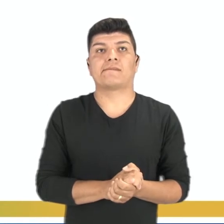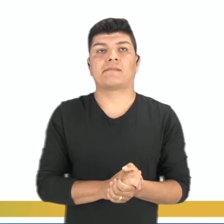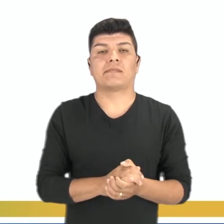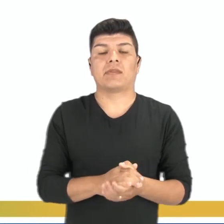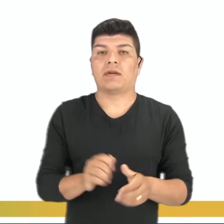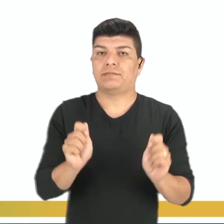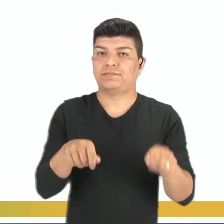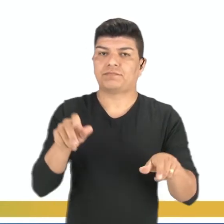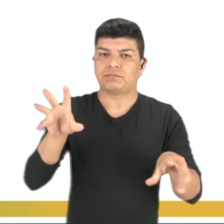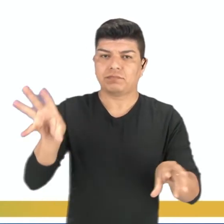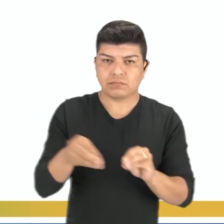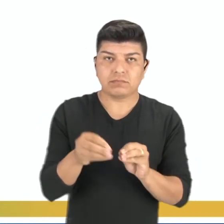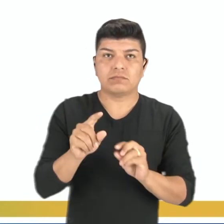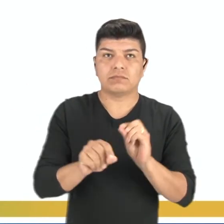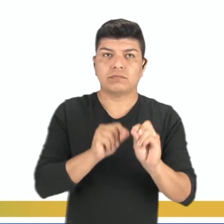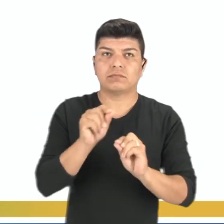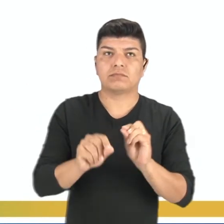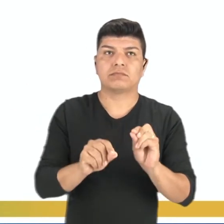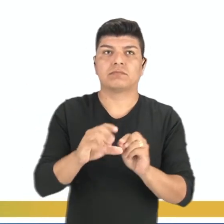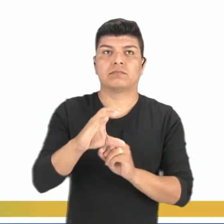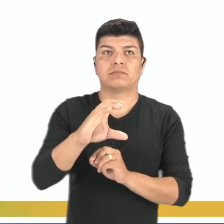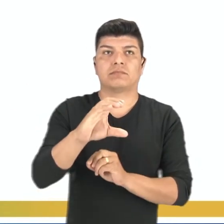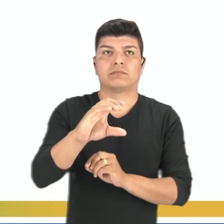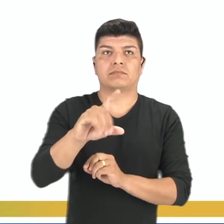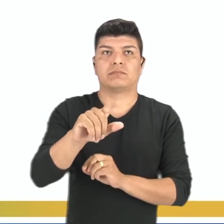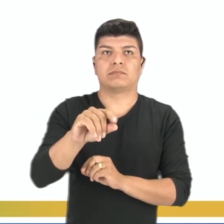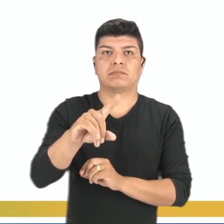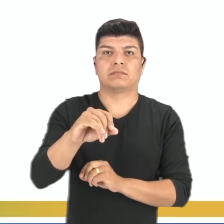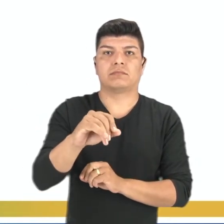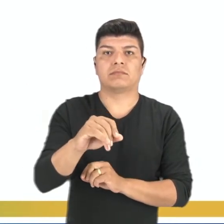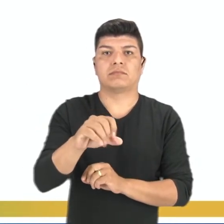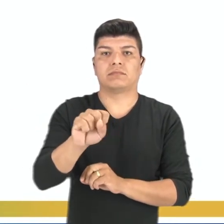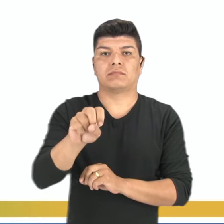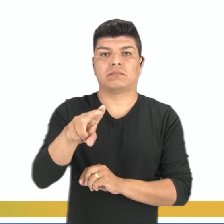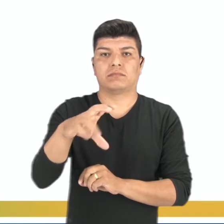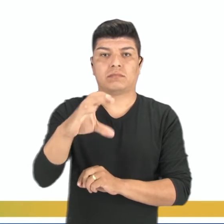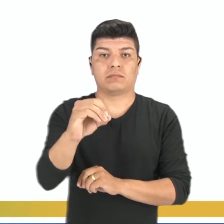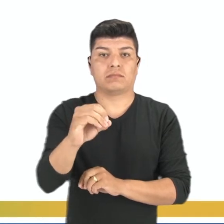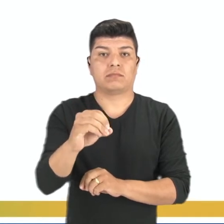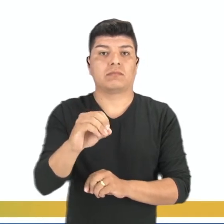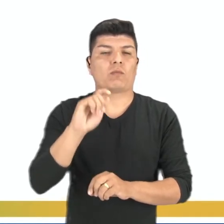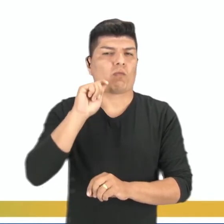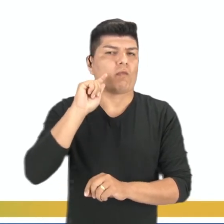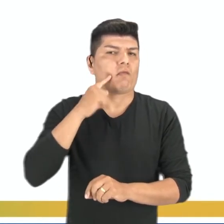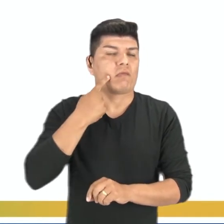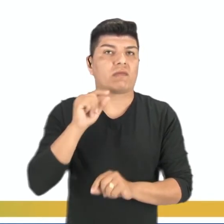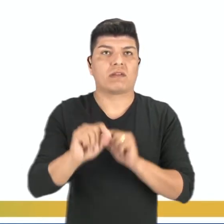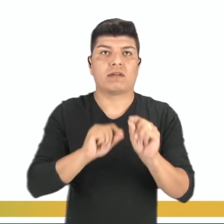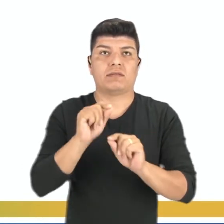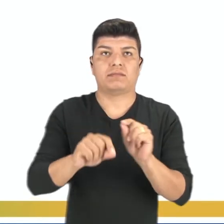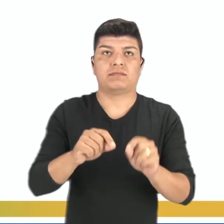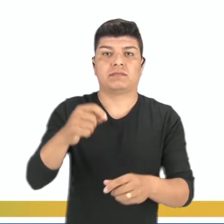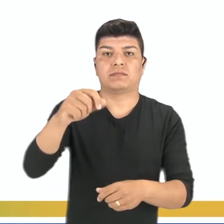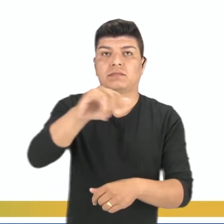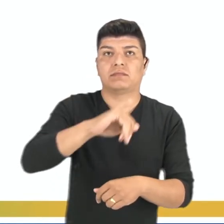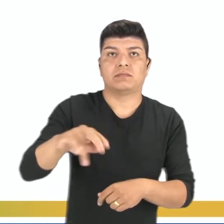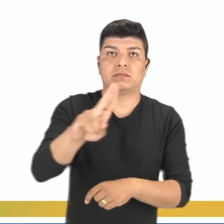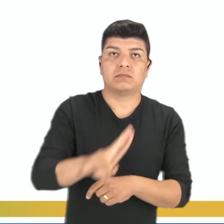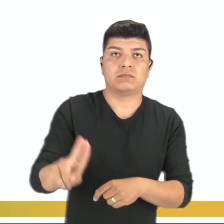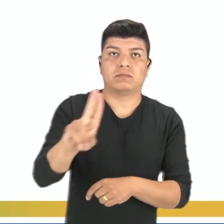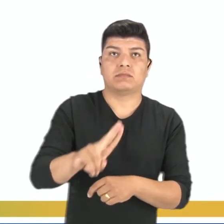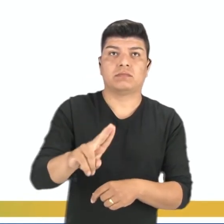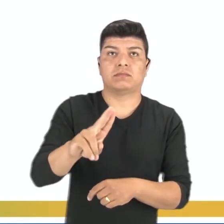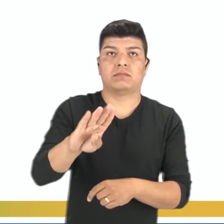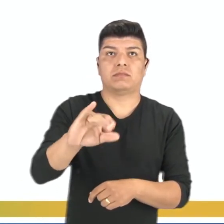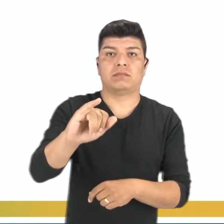diminuir a acidez do suco de limão adicionando a ele uma pequena quantidade de bicarbonato de sódio.